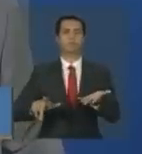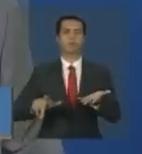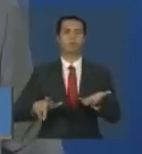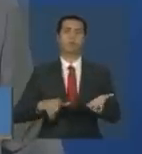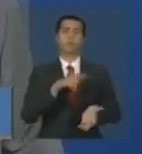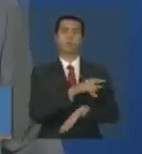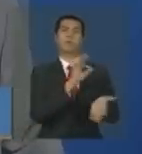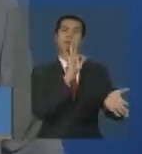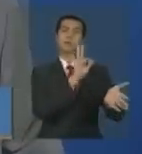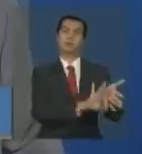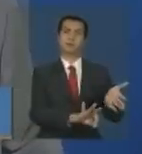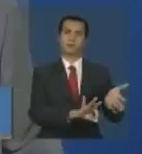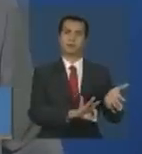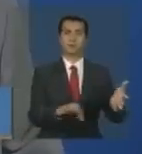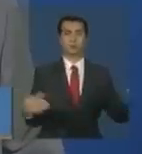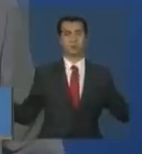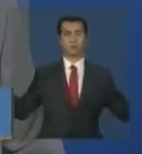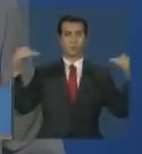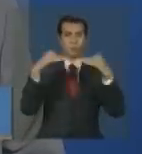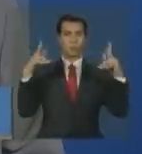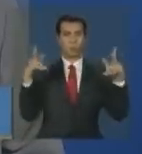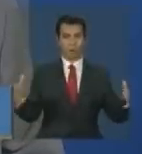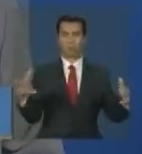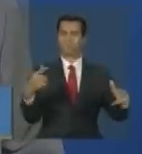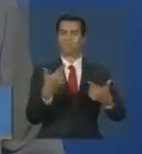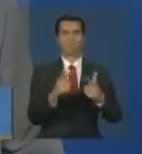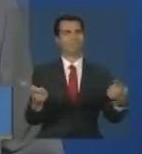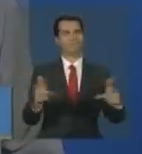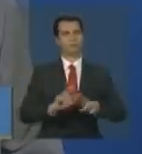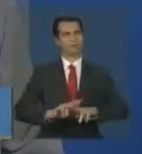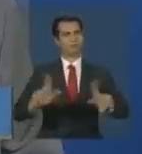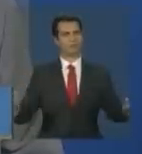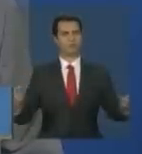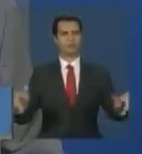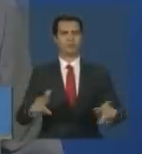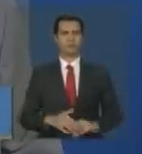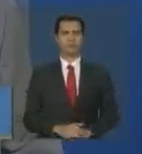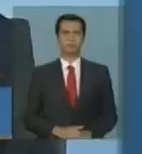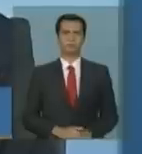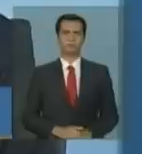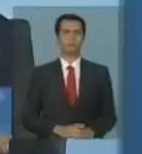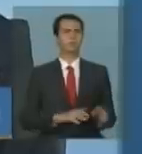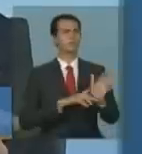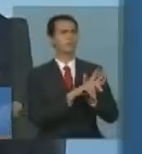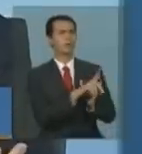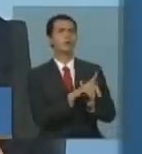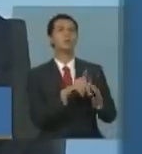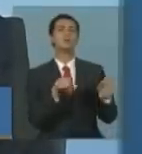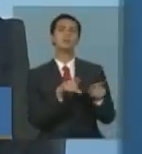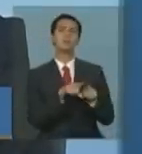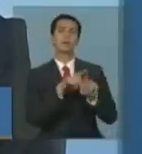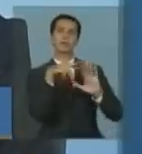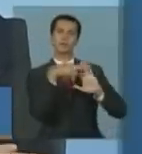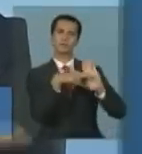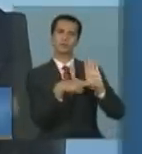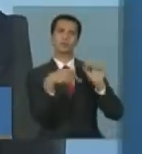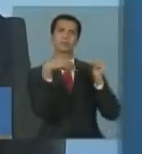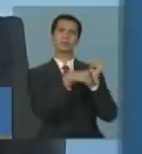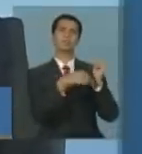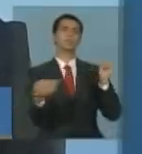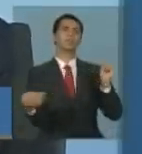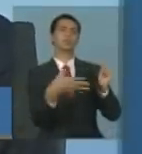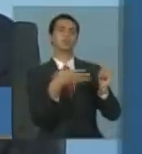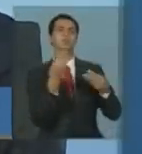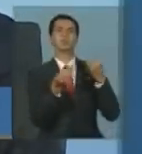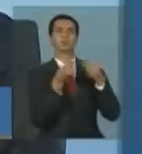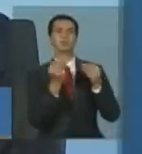cadastro não supriria essa necessidade de informações que nós temos. Em relação a essa nova política de senha, por que a necessidade dela e o que muda a